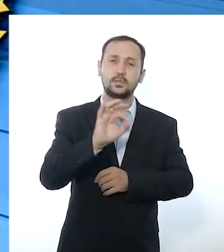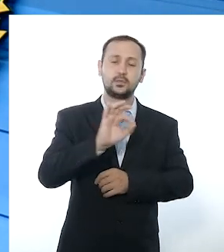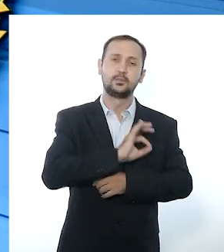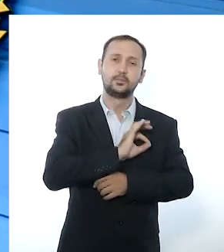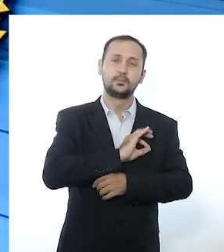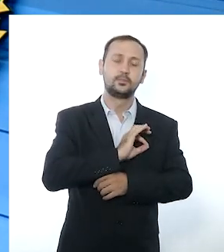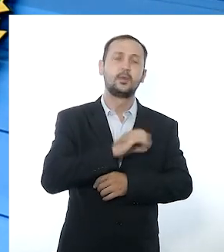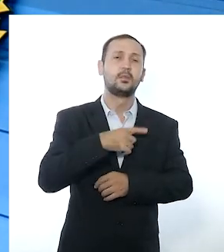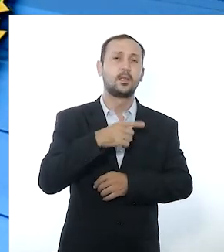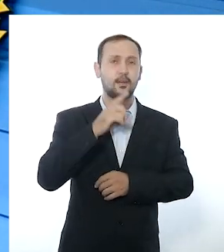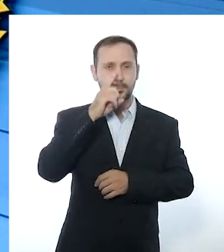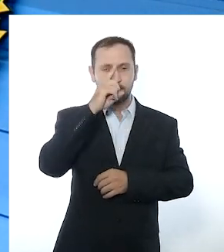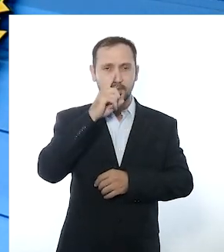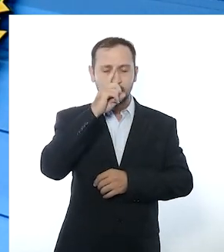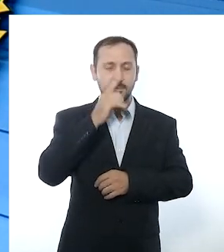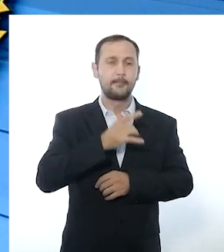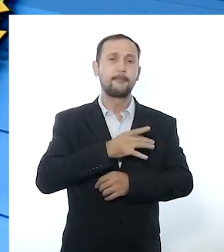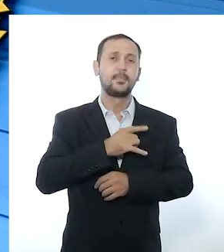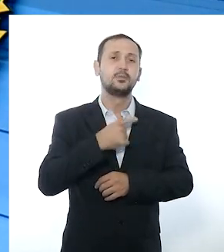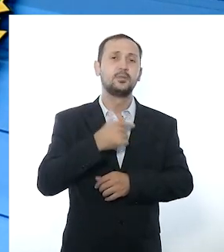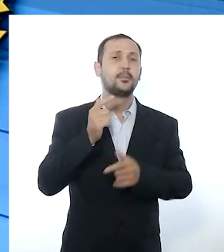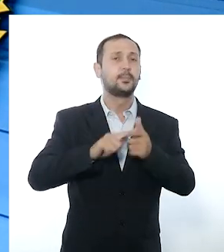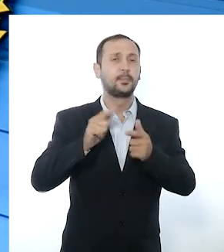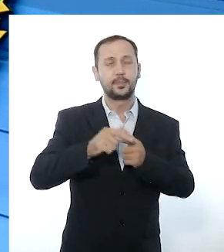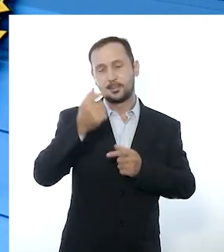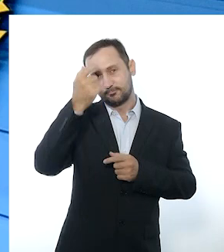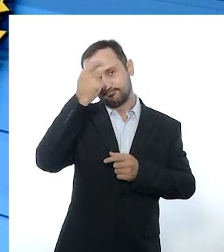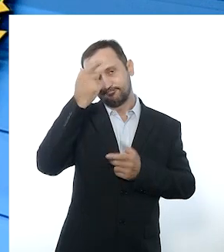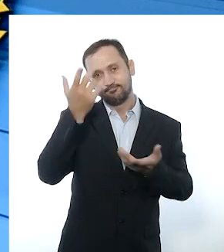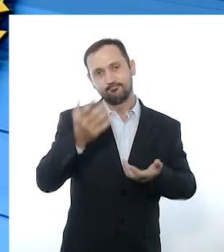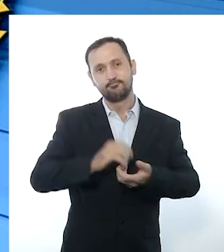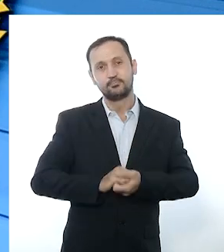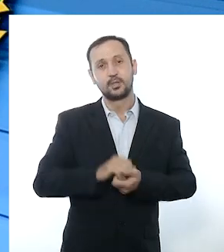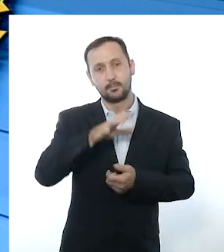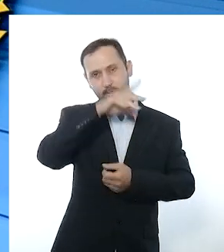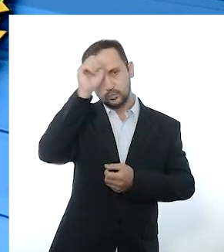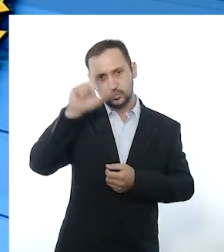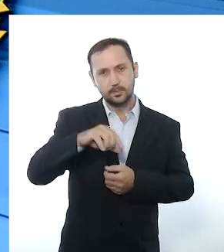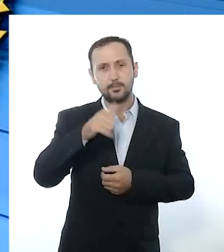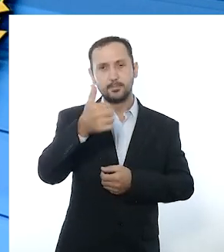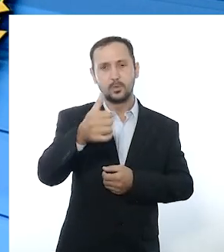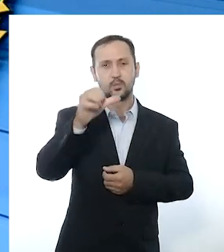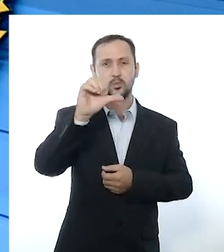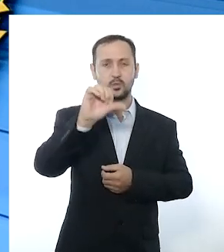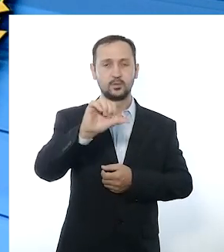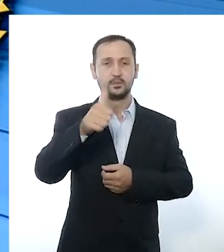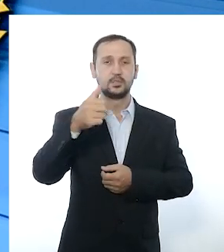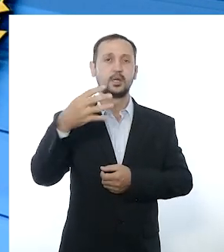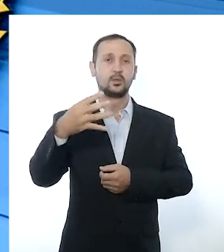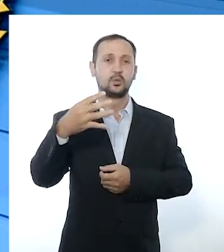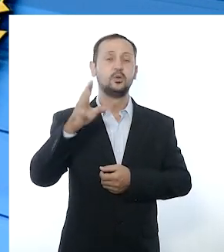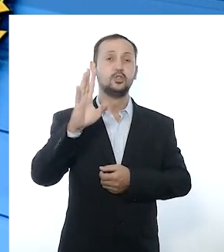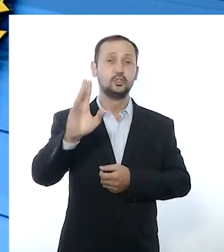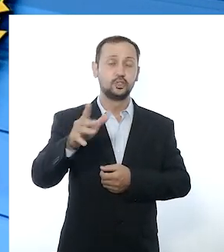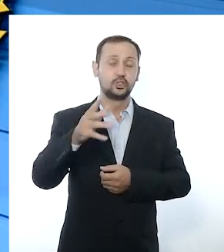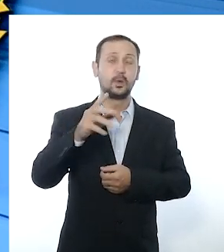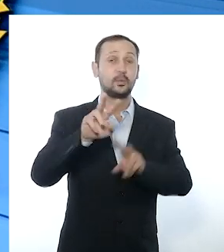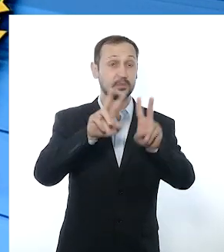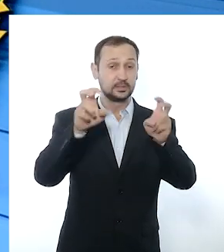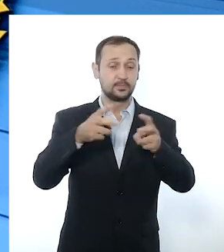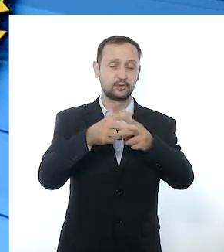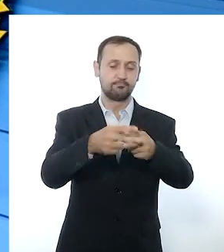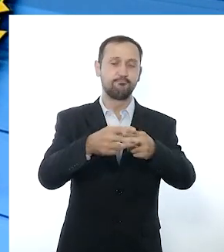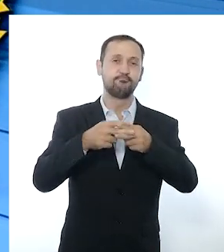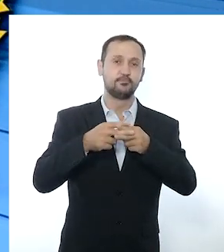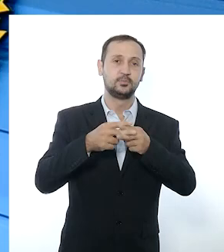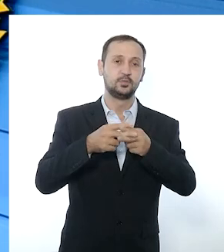de desenvolver transtornos mentais. Em Mato Grosso do Sul, 1.914 servidores se afastaram por esta causa entre janeiro